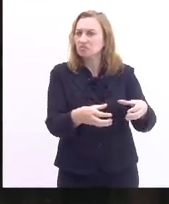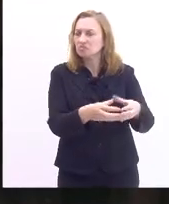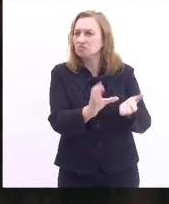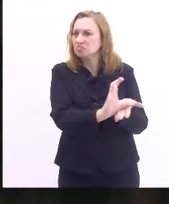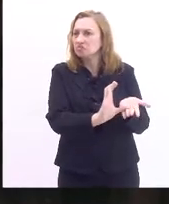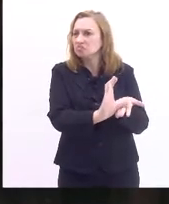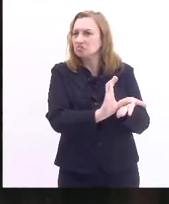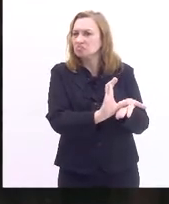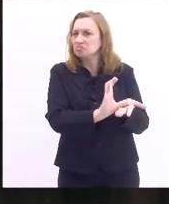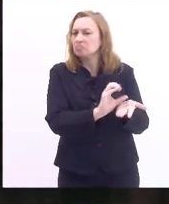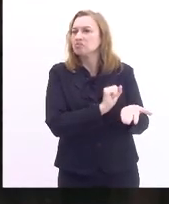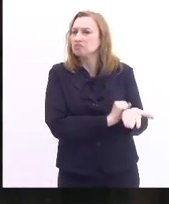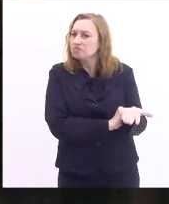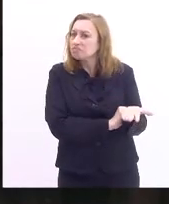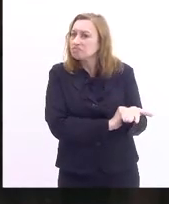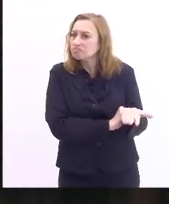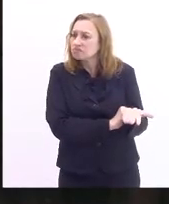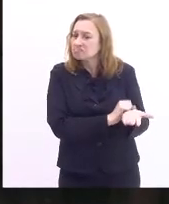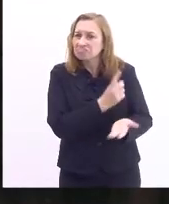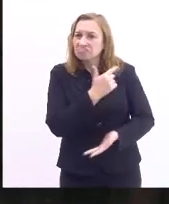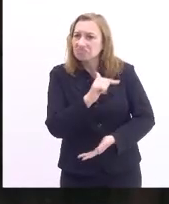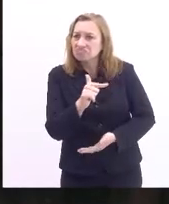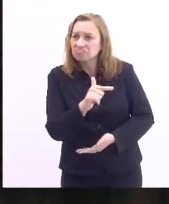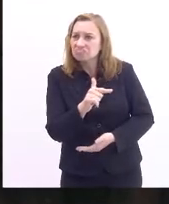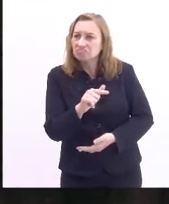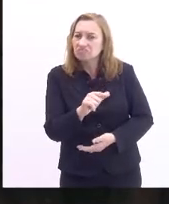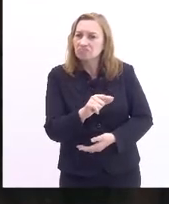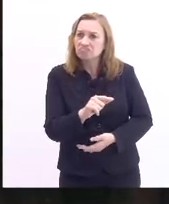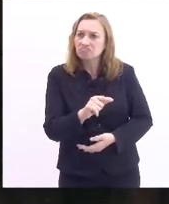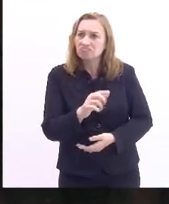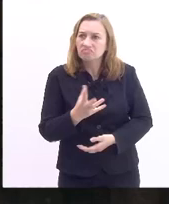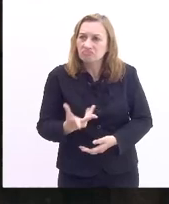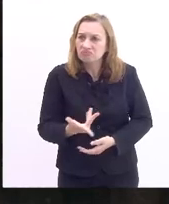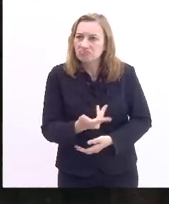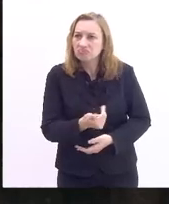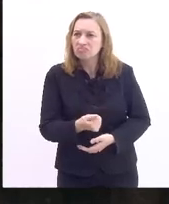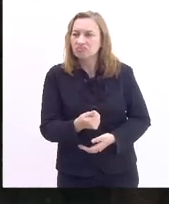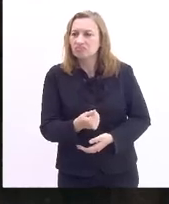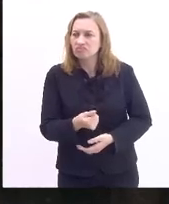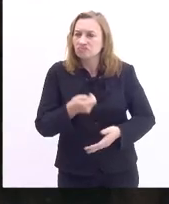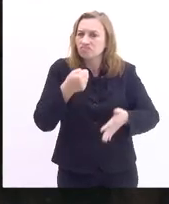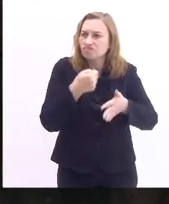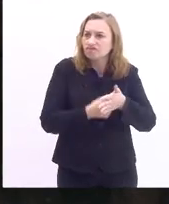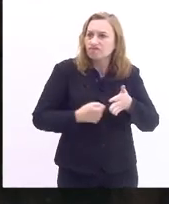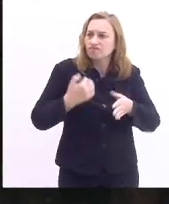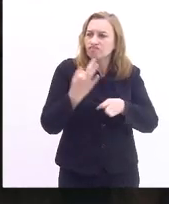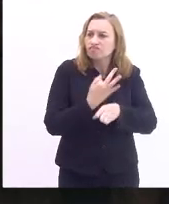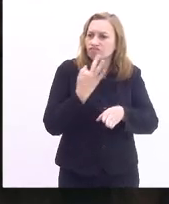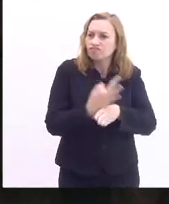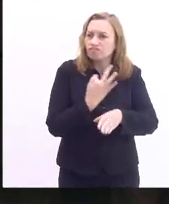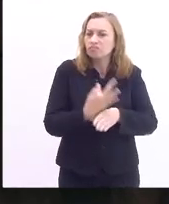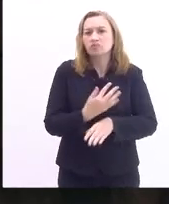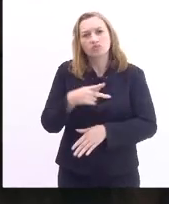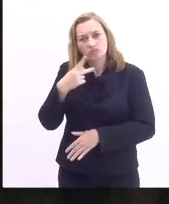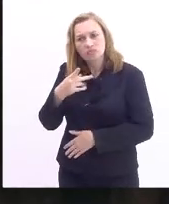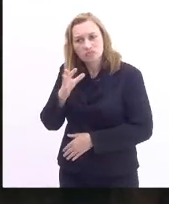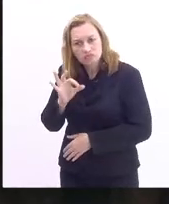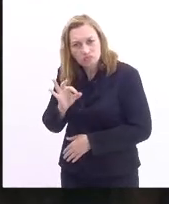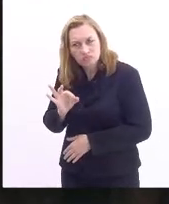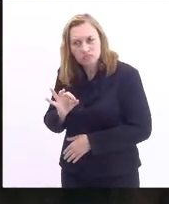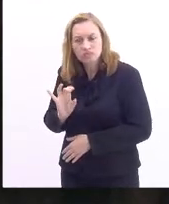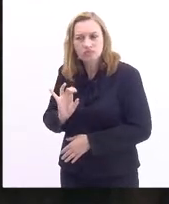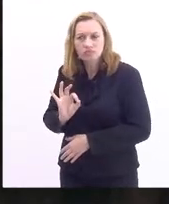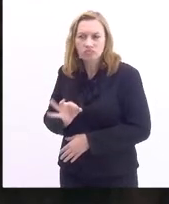de conselheiros e conselheiras não tivesse unidade para resistir o árbitro eu vou ser sincero